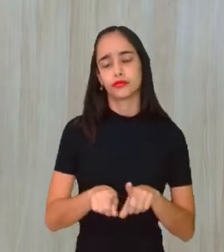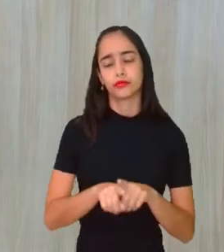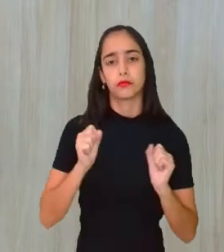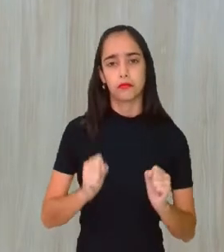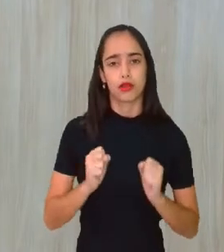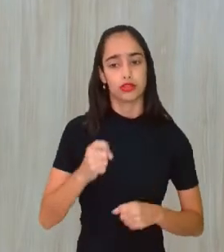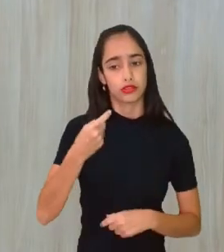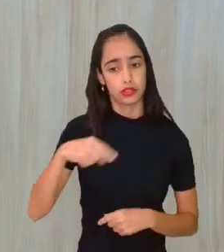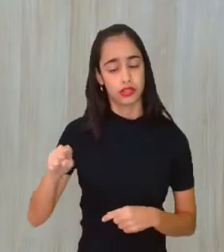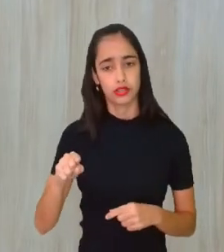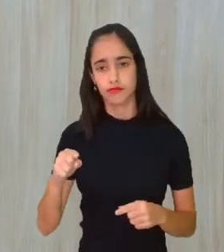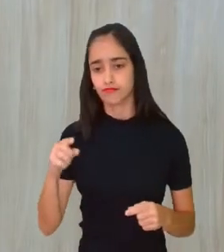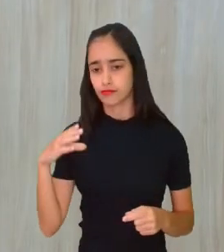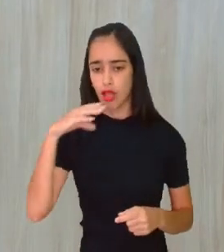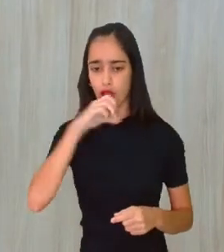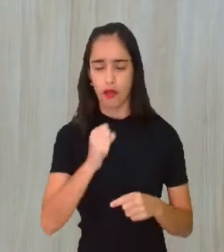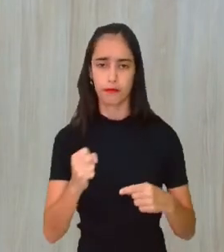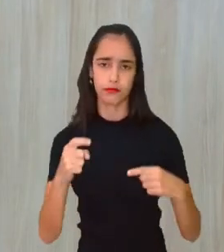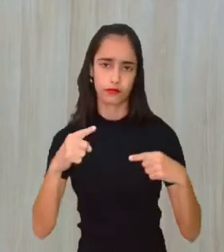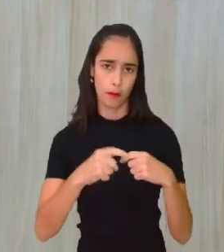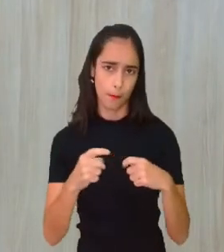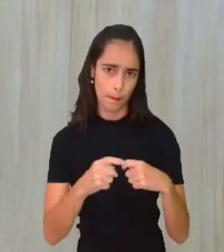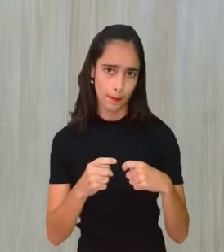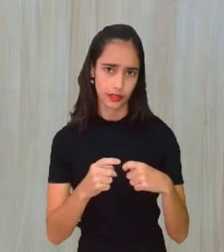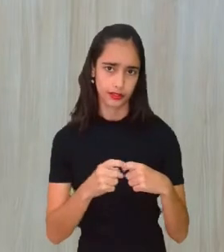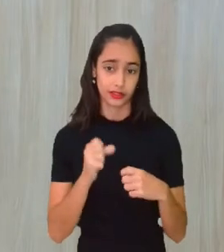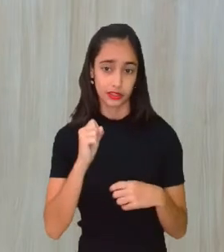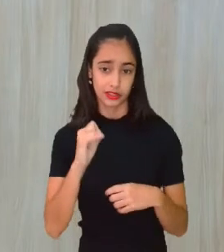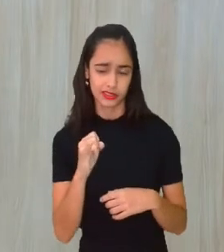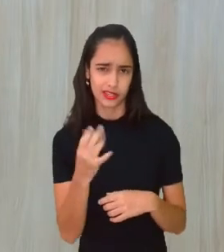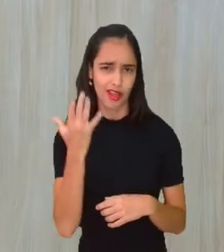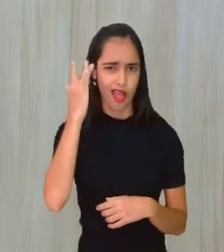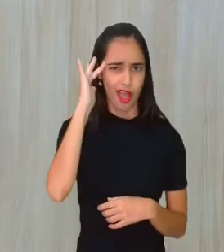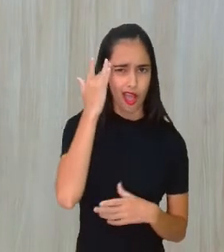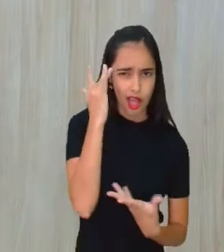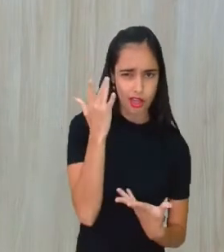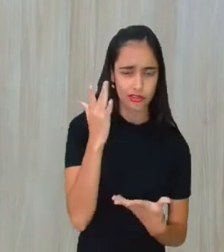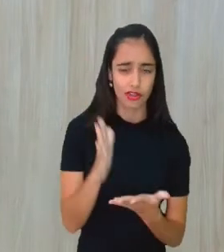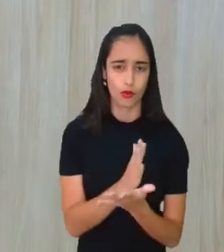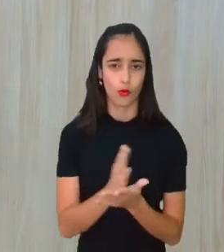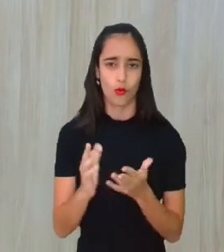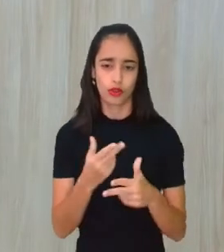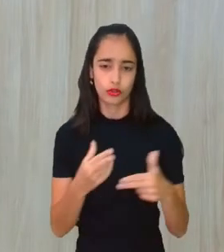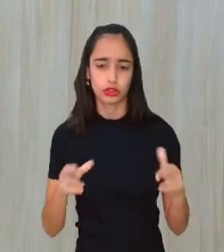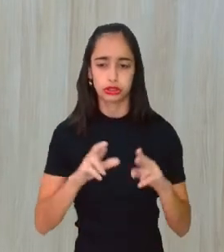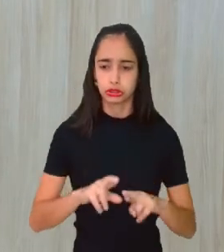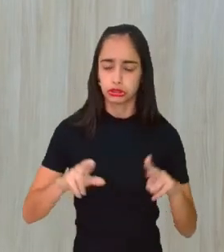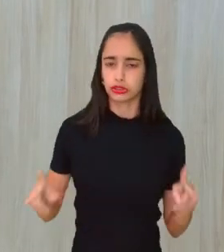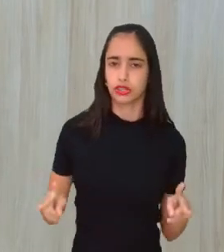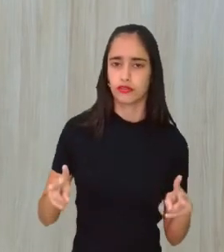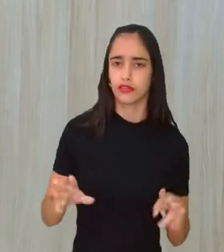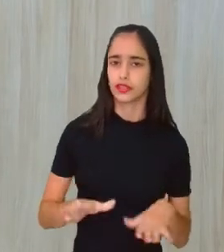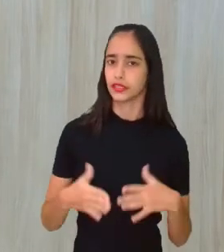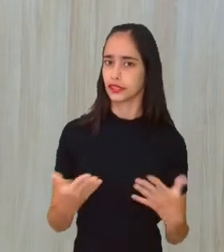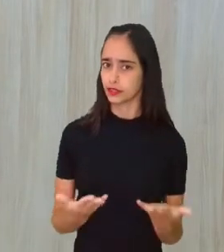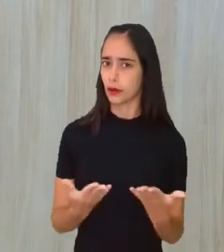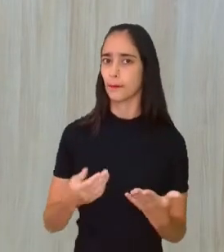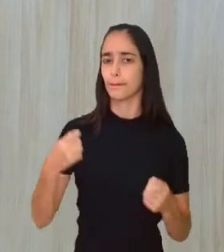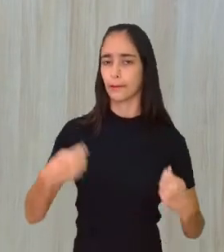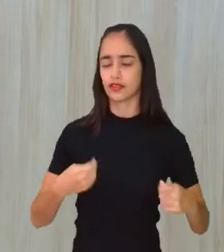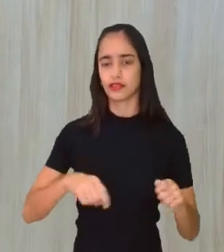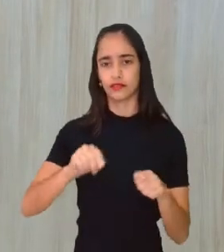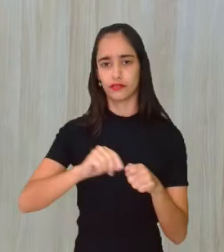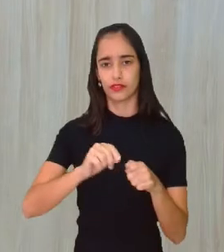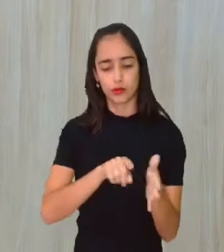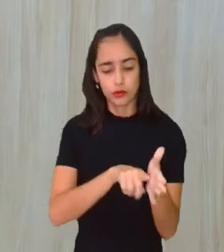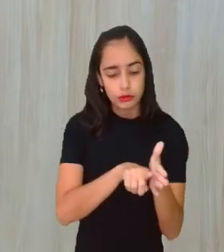médico especificamente e se ele achar alguma coisa, ele vai pedir os exames que vão detectar com antecedência. Então, quando nós vimos a